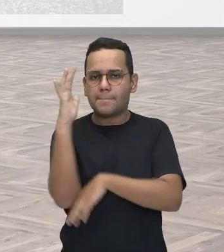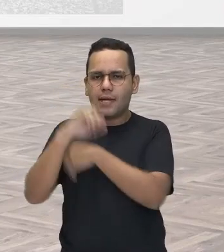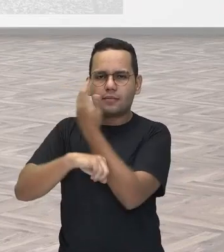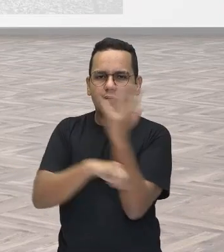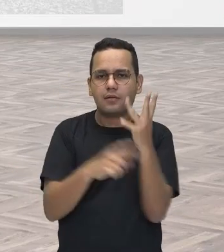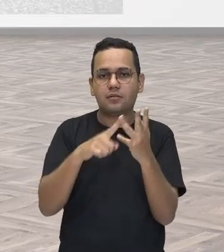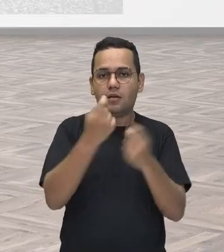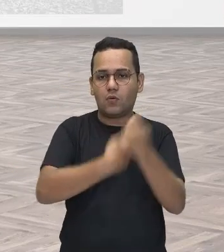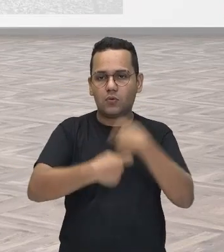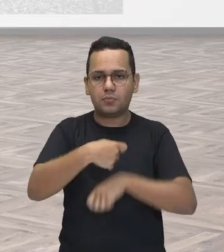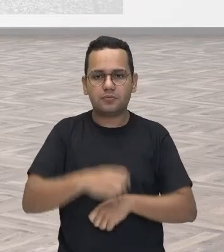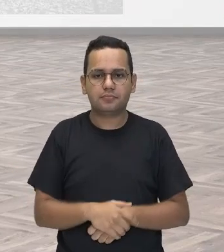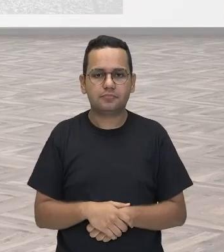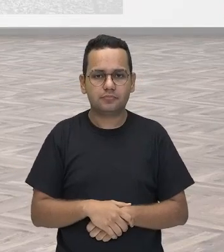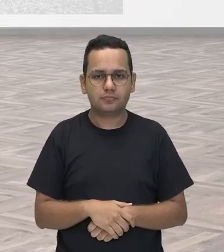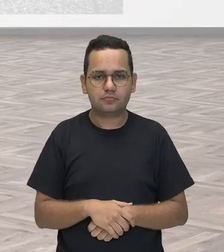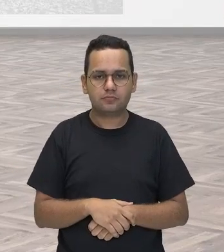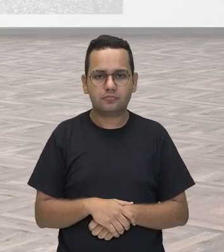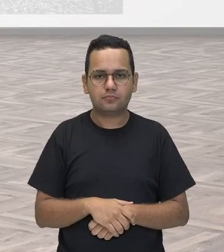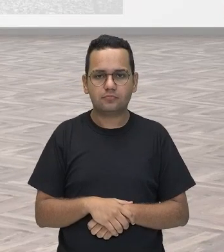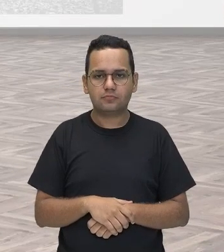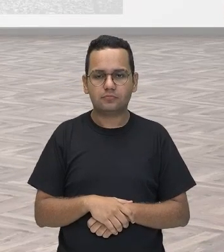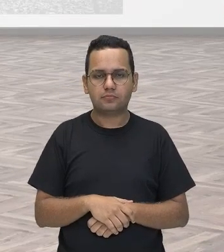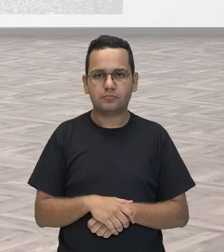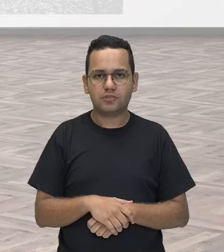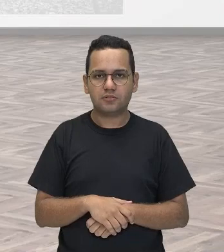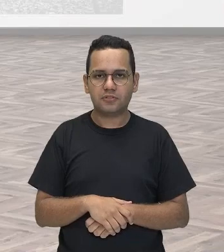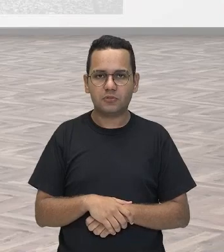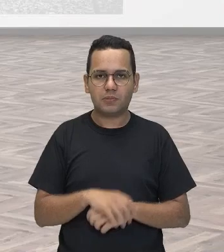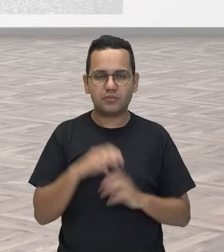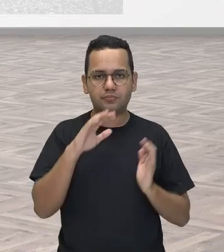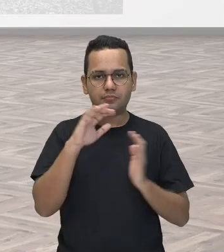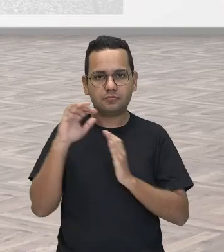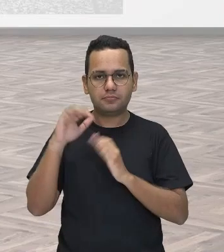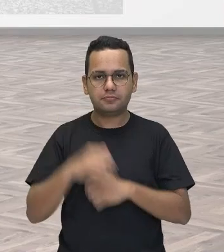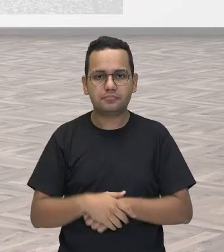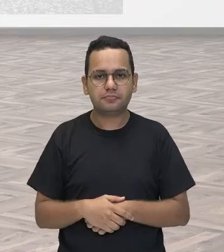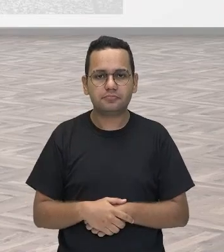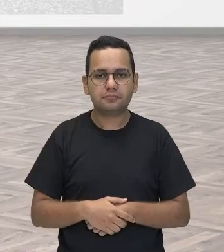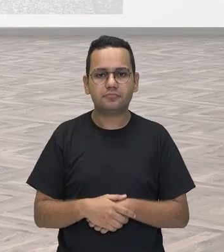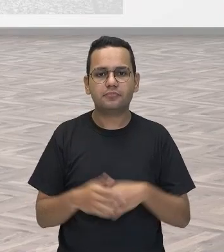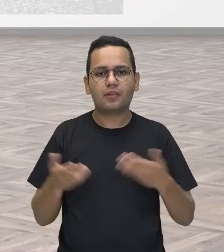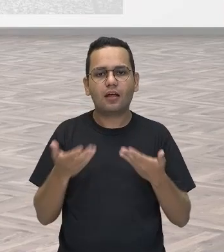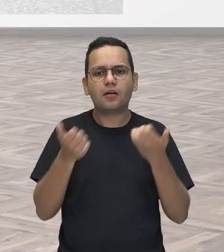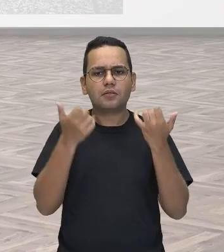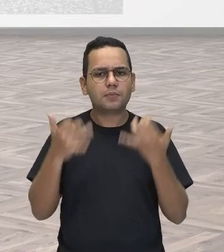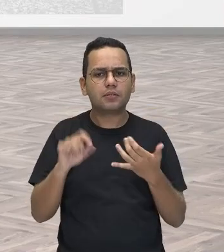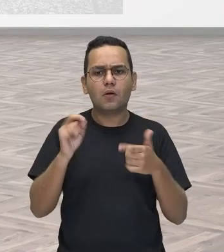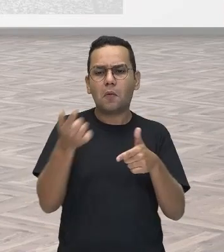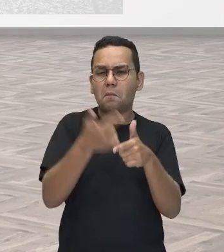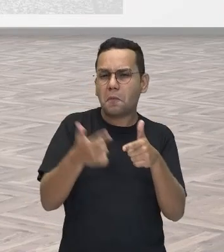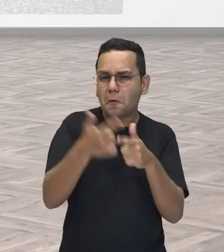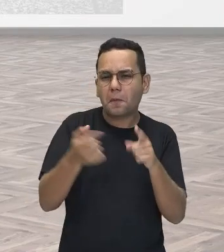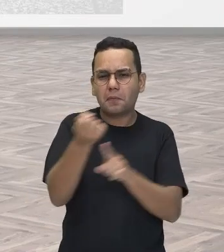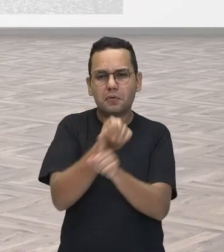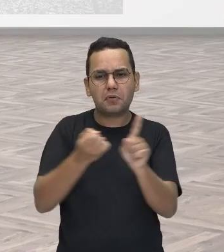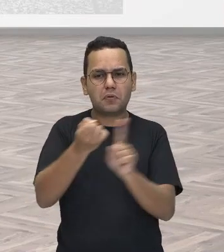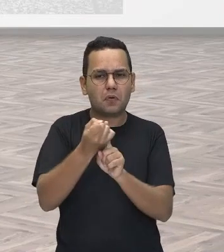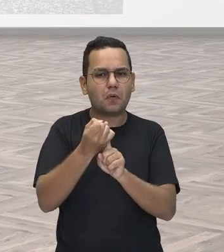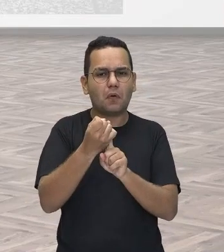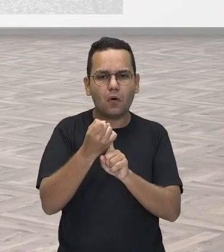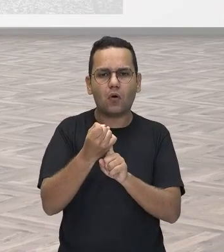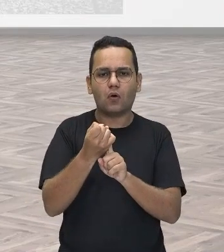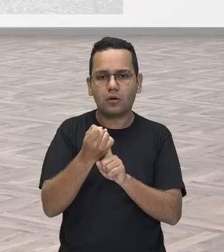ambientais, tá? Enfim, a gente chega no resultado de tudo isso, que são os problemas de ordem social e ambiental que vão